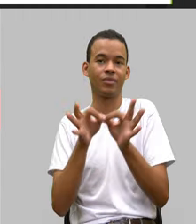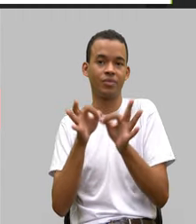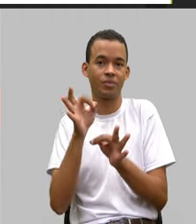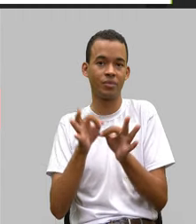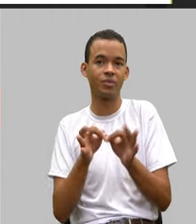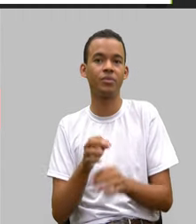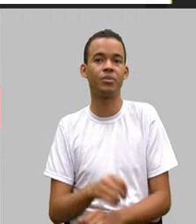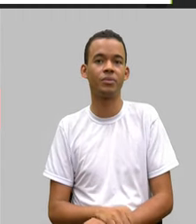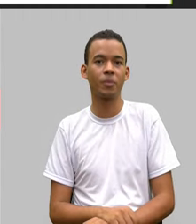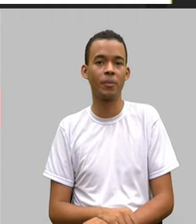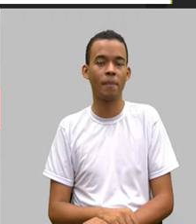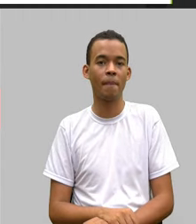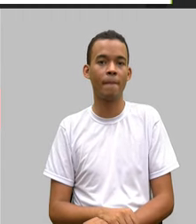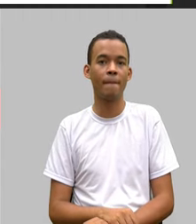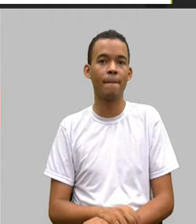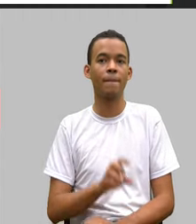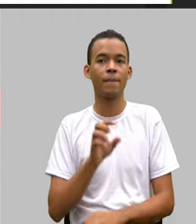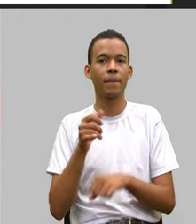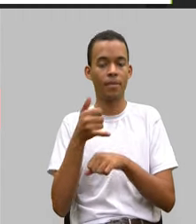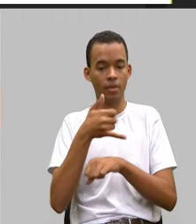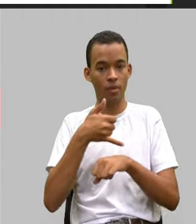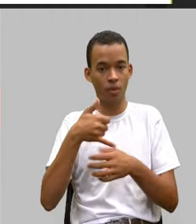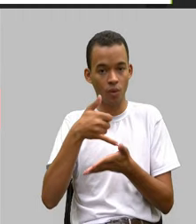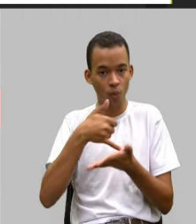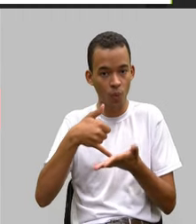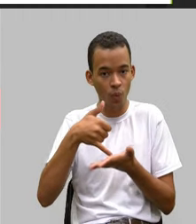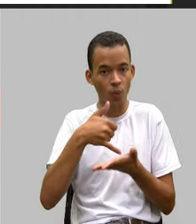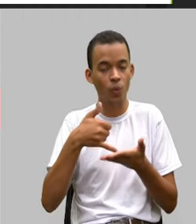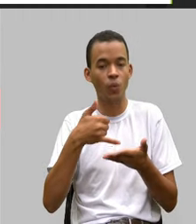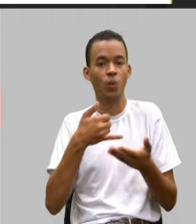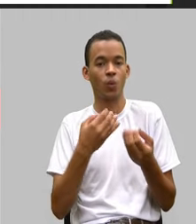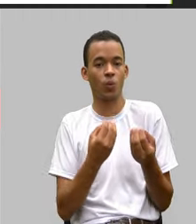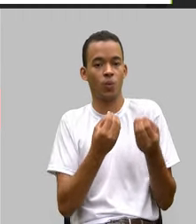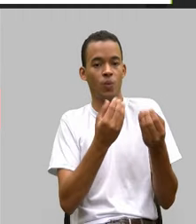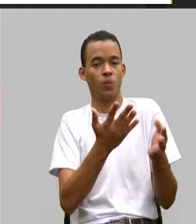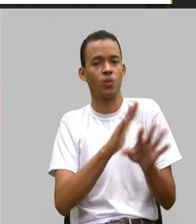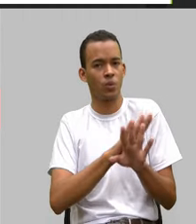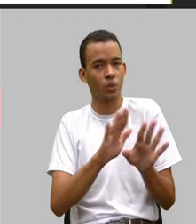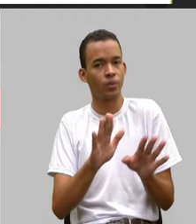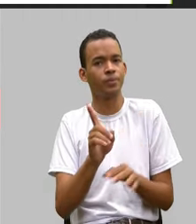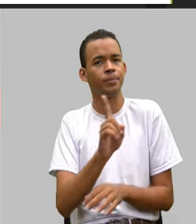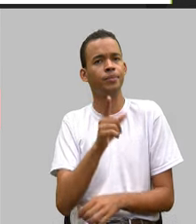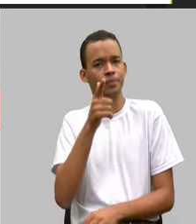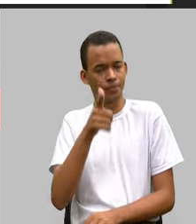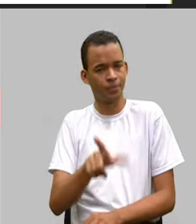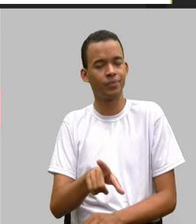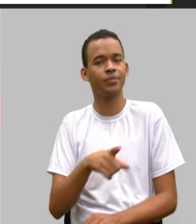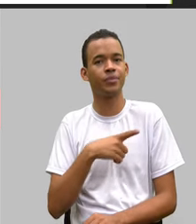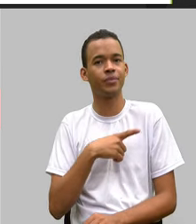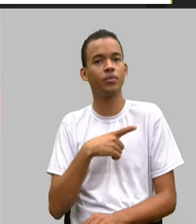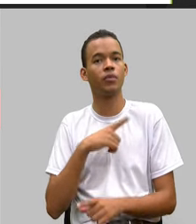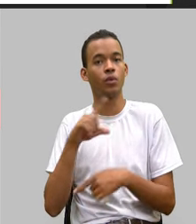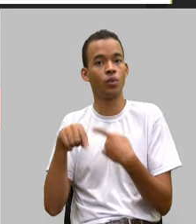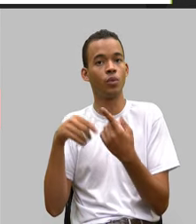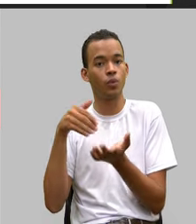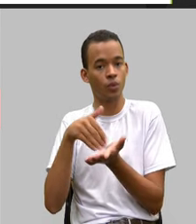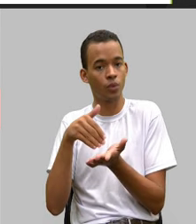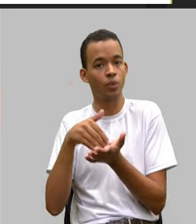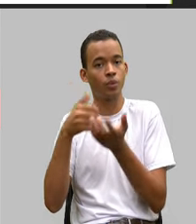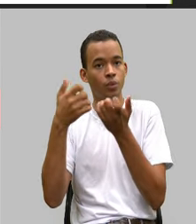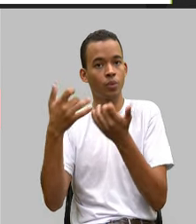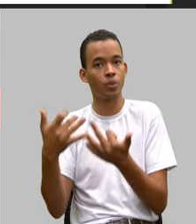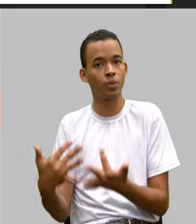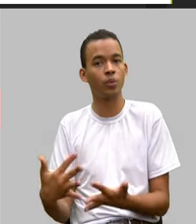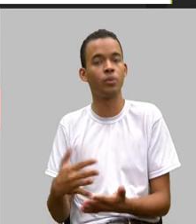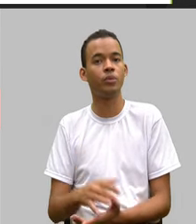oferece muito mais do que olhos padronizados para seus associados no final eu vou contar um pouquinho sobre isso e por falar em ciência já que